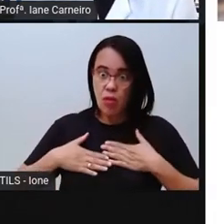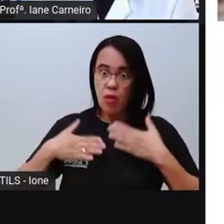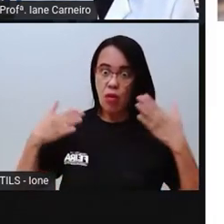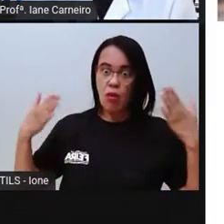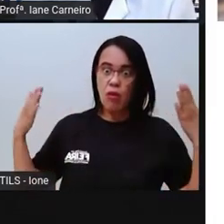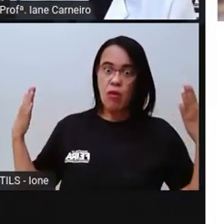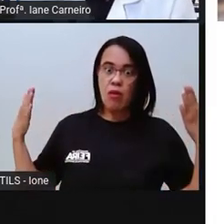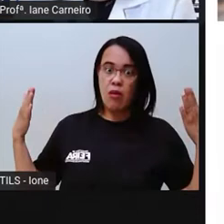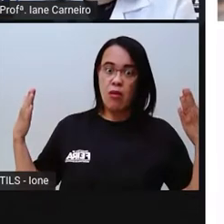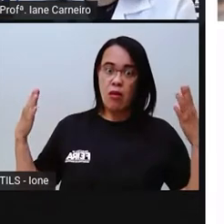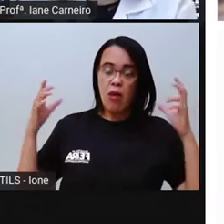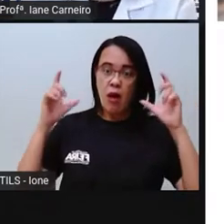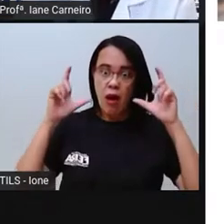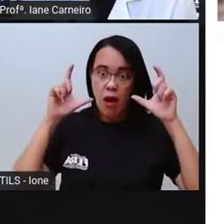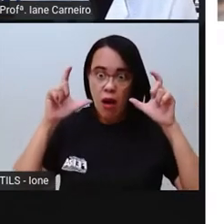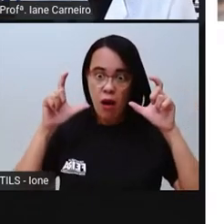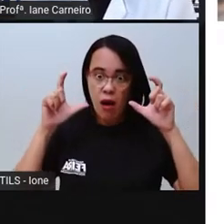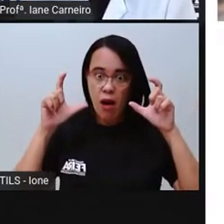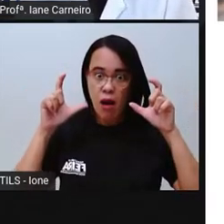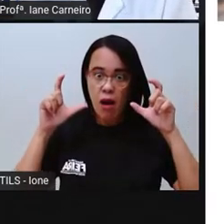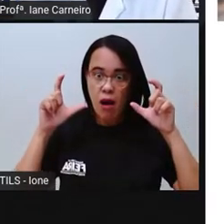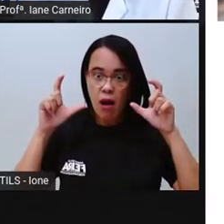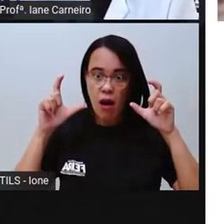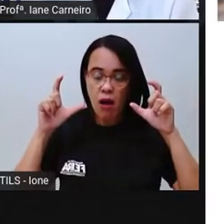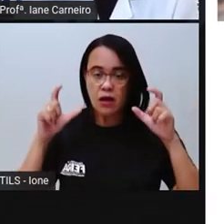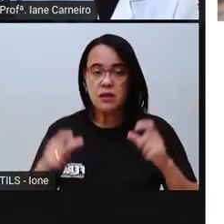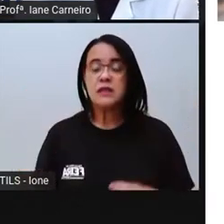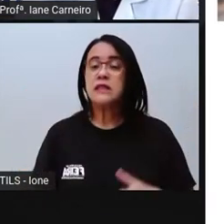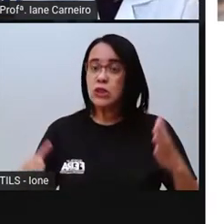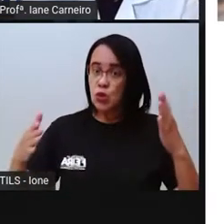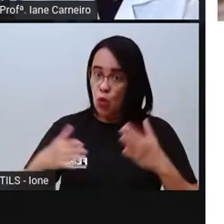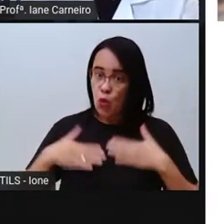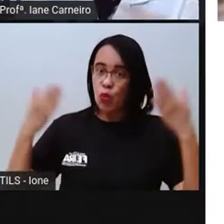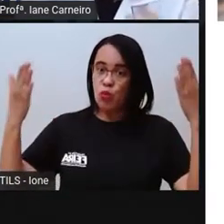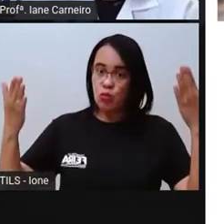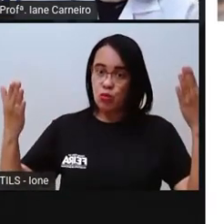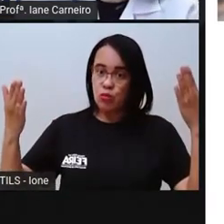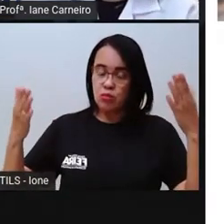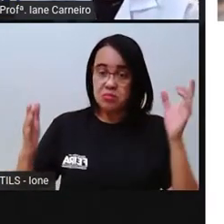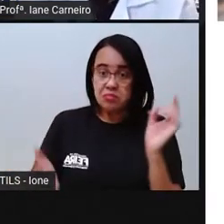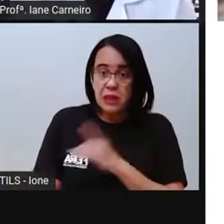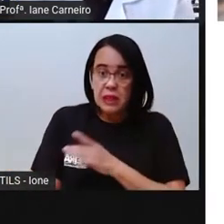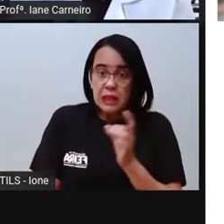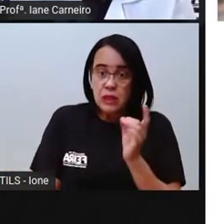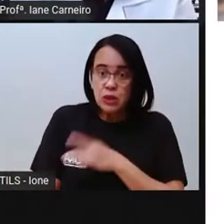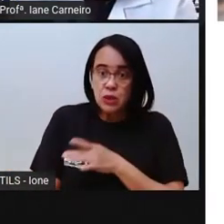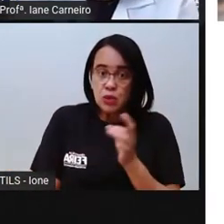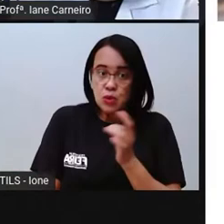olho assim meio arregalado, a boca assim, ó, de surpresa, né? Com medo.